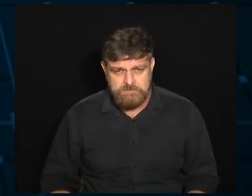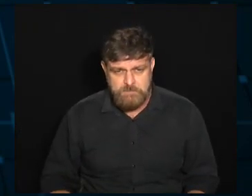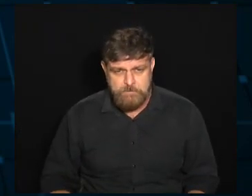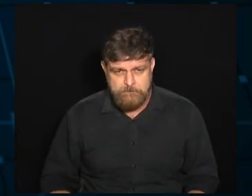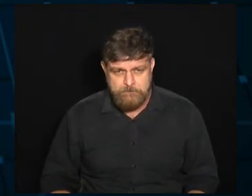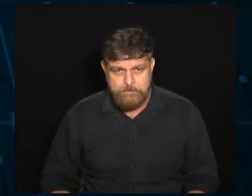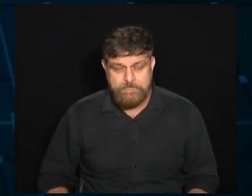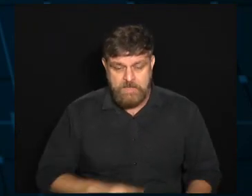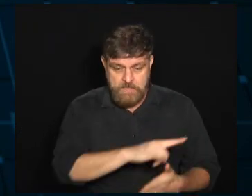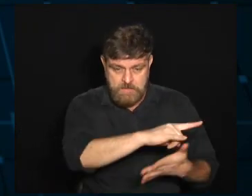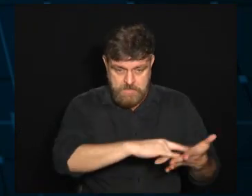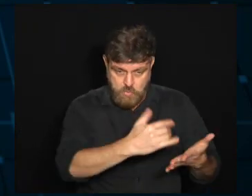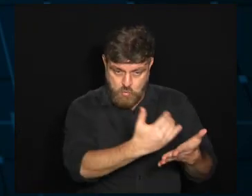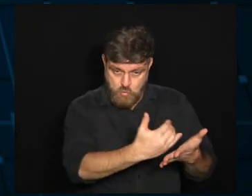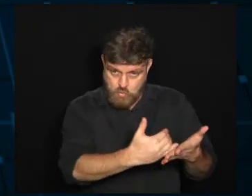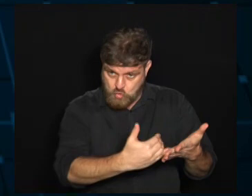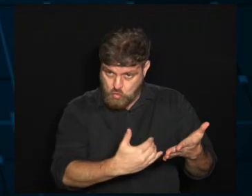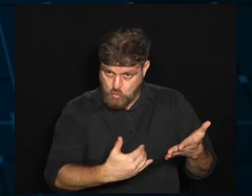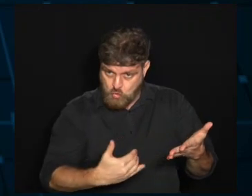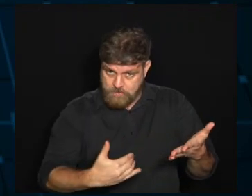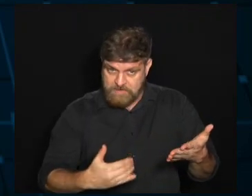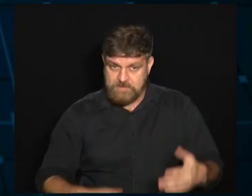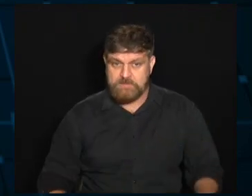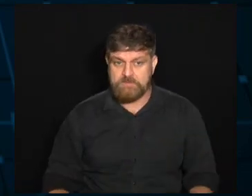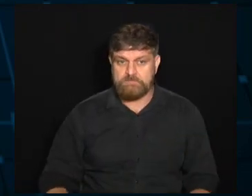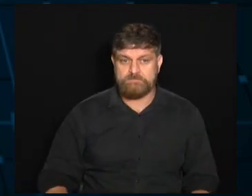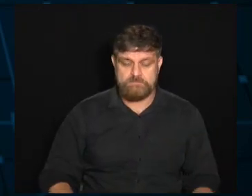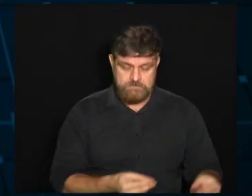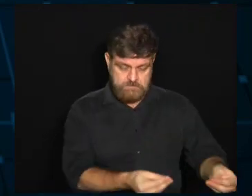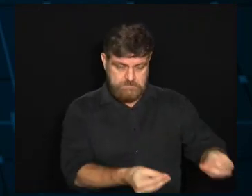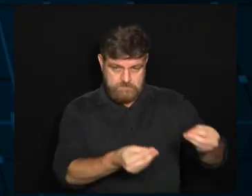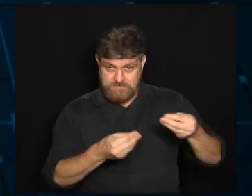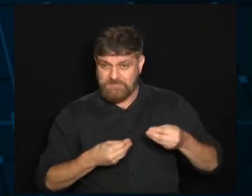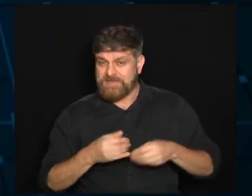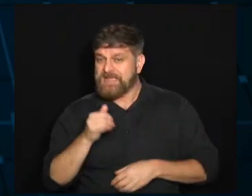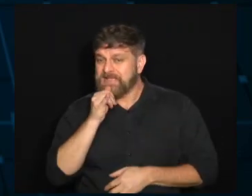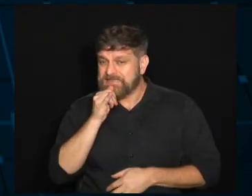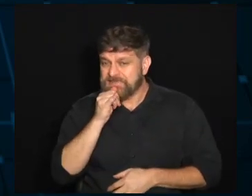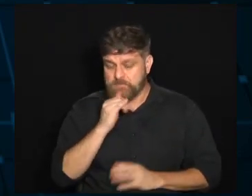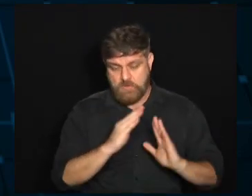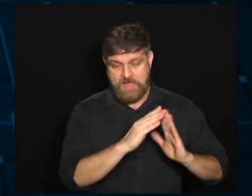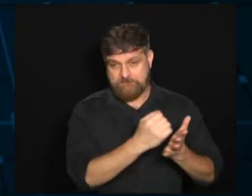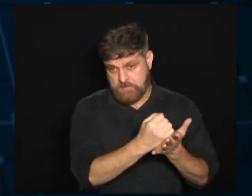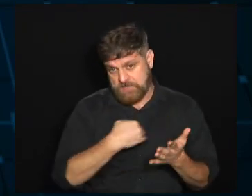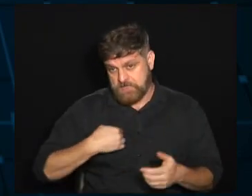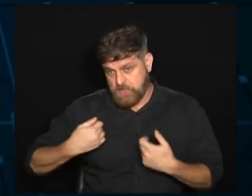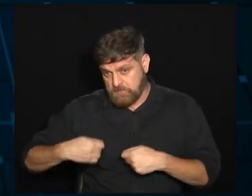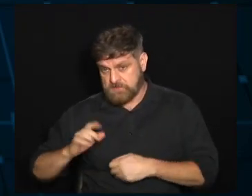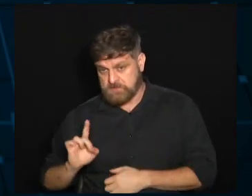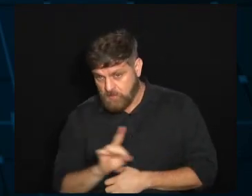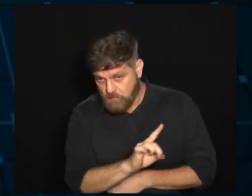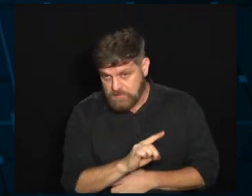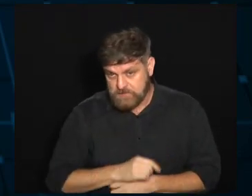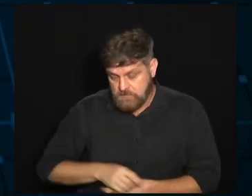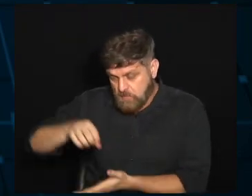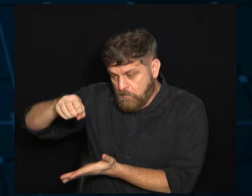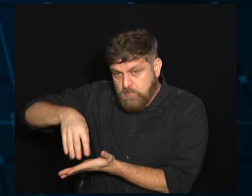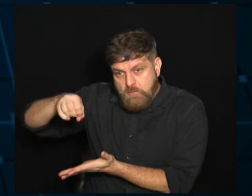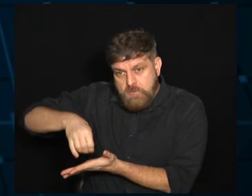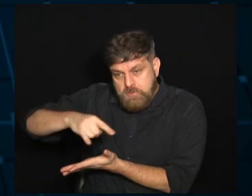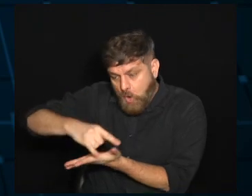uma autorização que é uma autocertificação. Se você ir até a farmácia, você tem que copiar esse